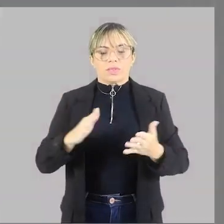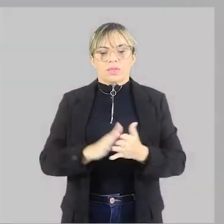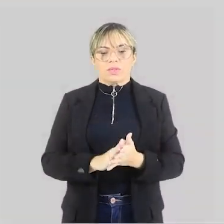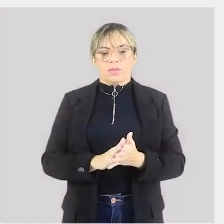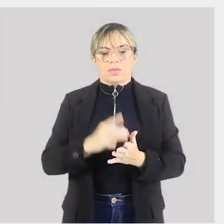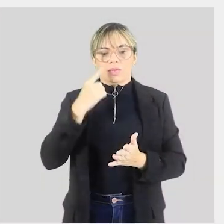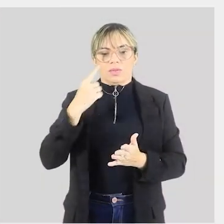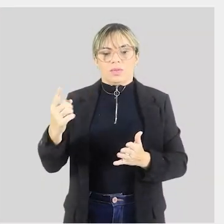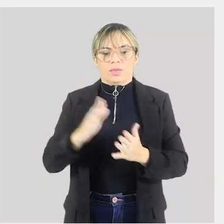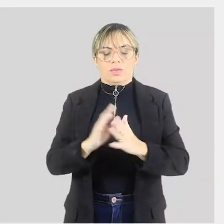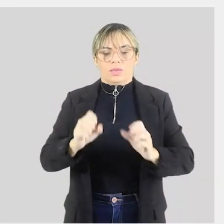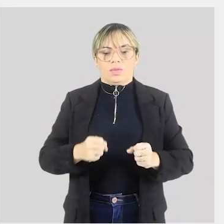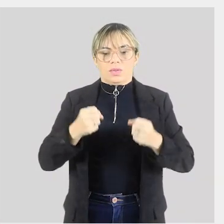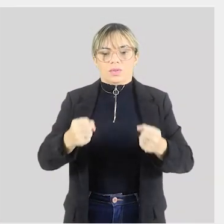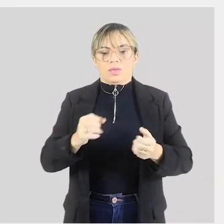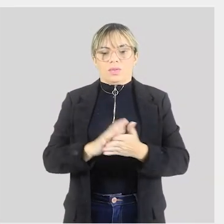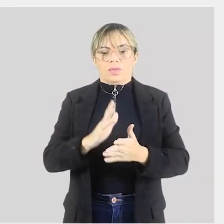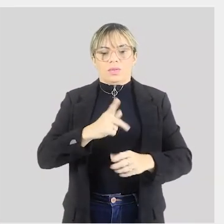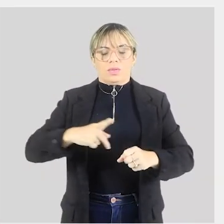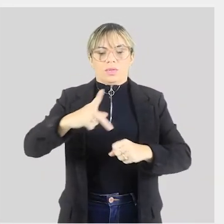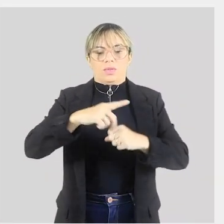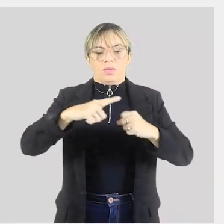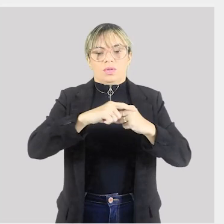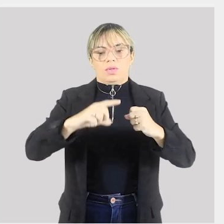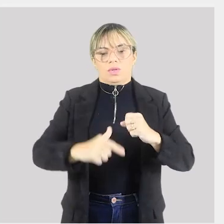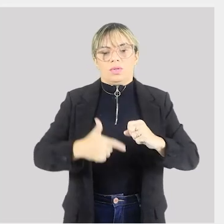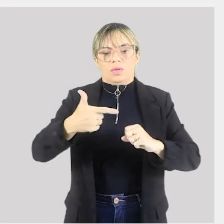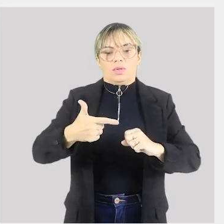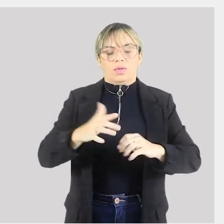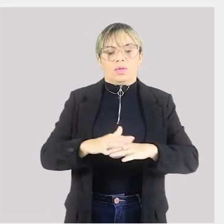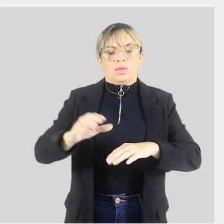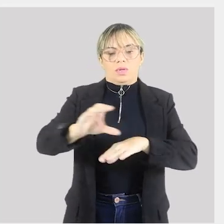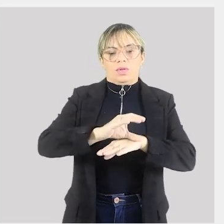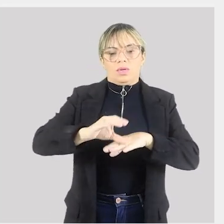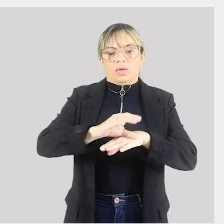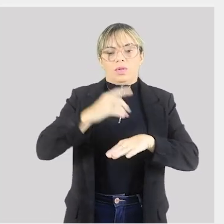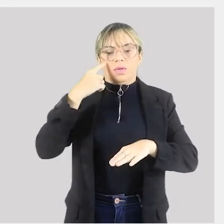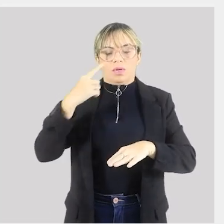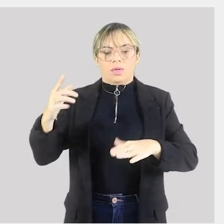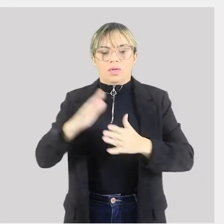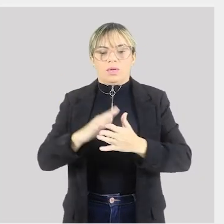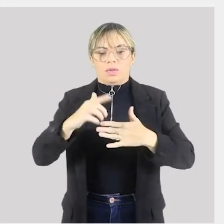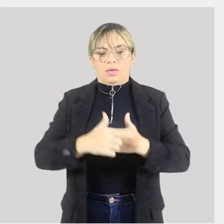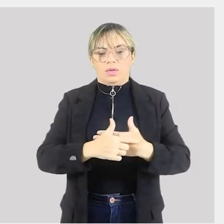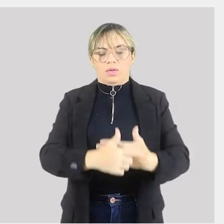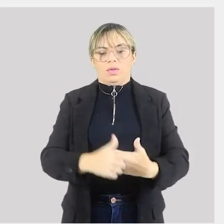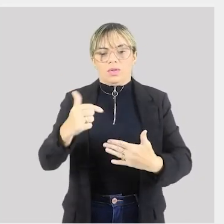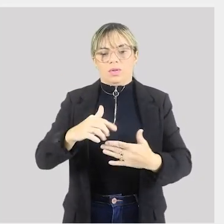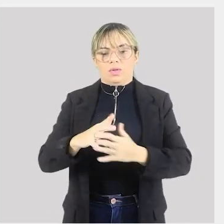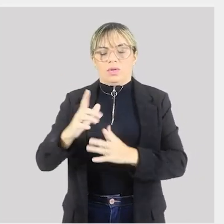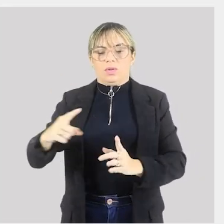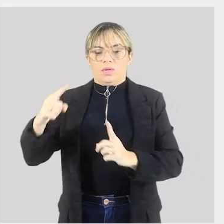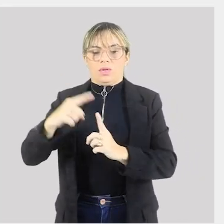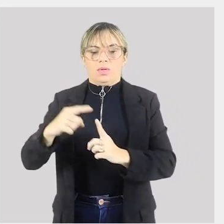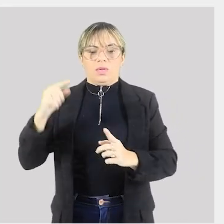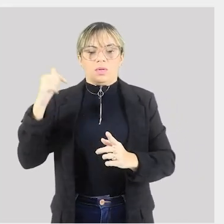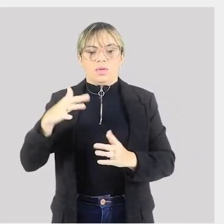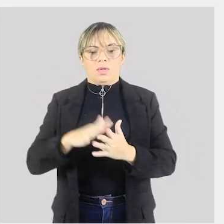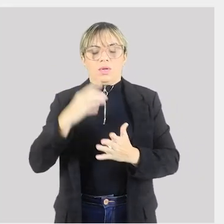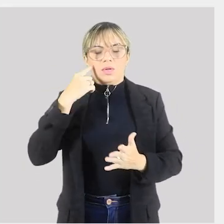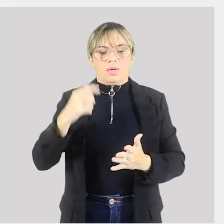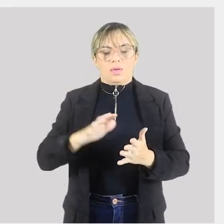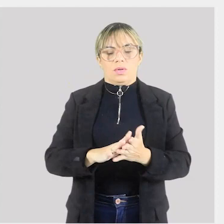Poderes do Estado. Artigo 2º da nossa Constituição estabelece que são poderes do Estado, mais especificamente funções do Estado, o